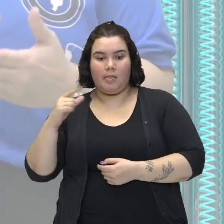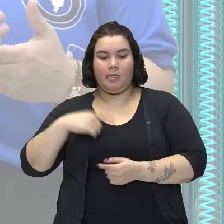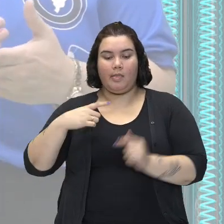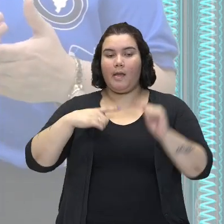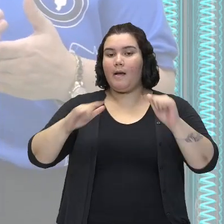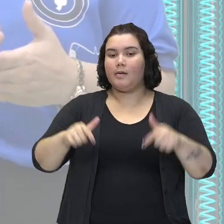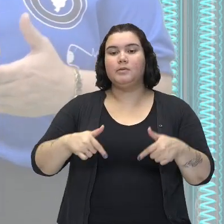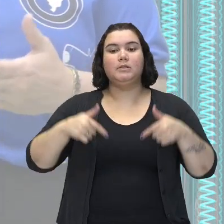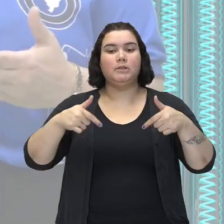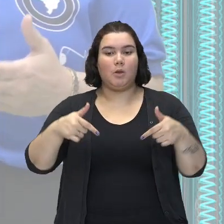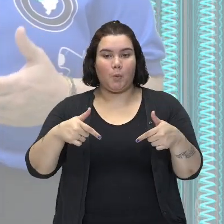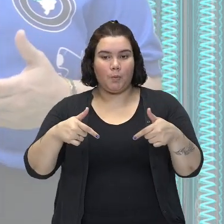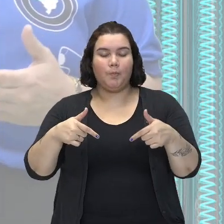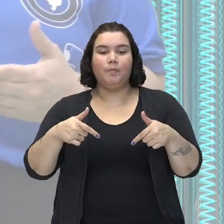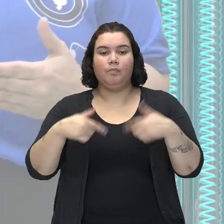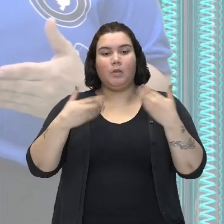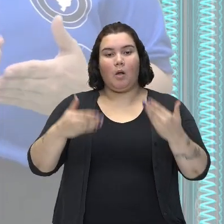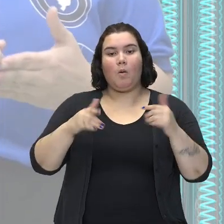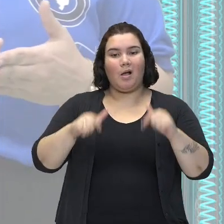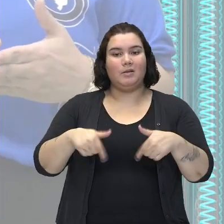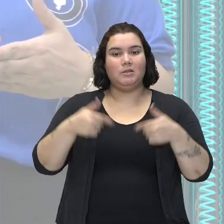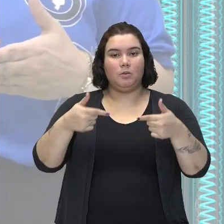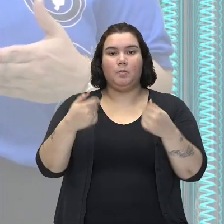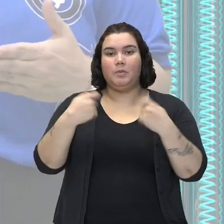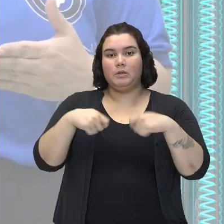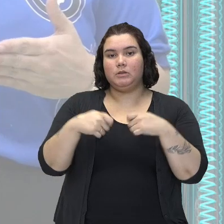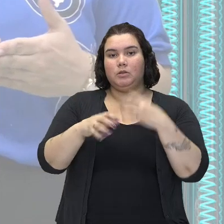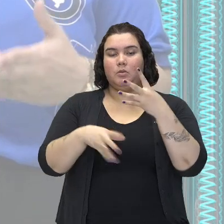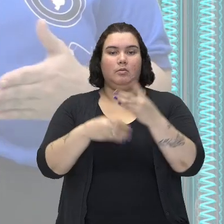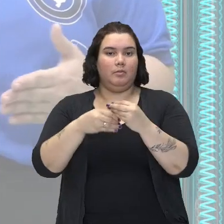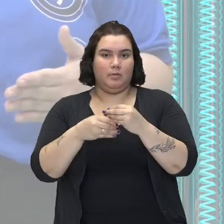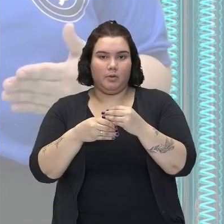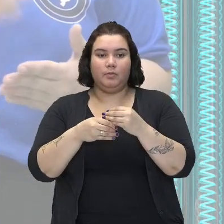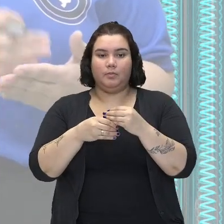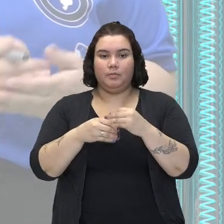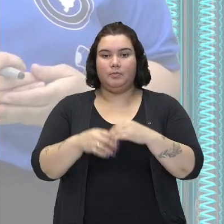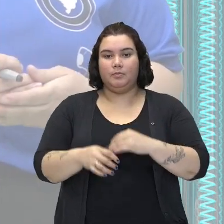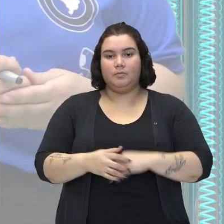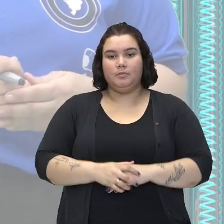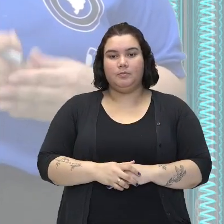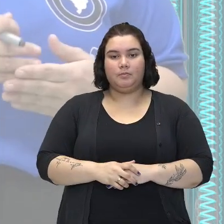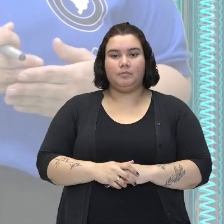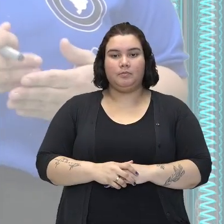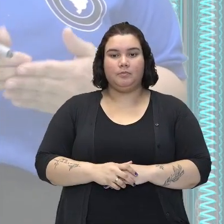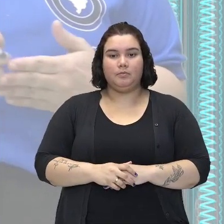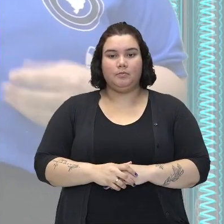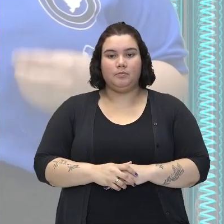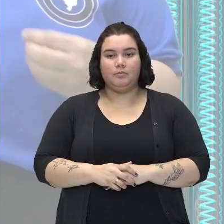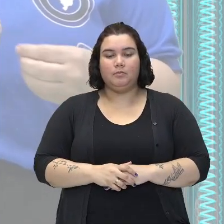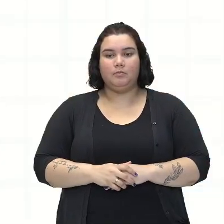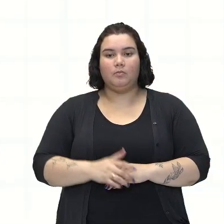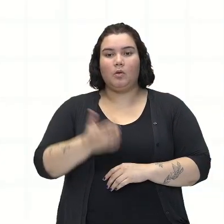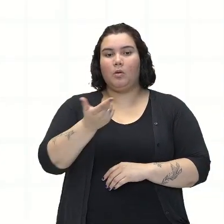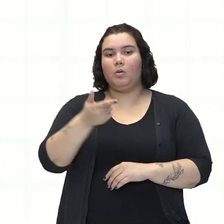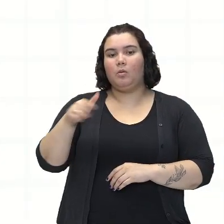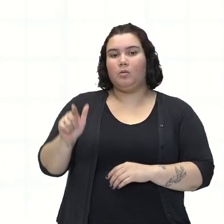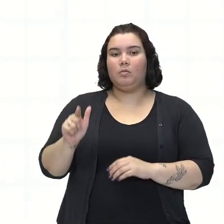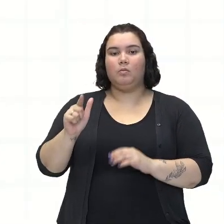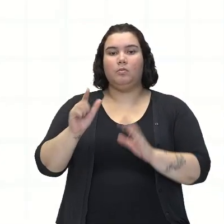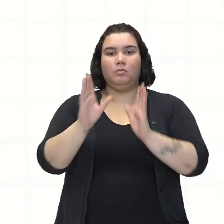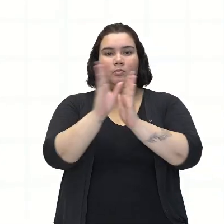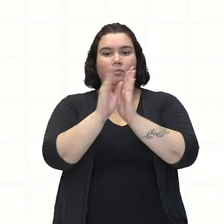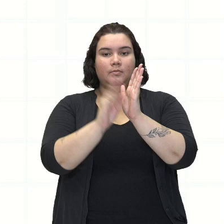ação, puxar, precisa de um complemento, certo? Vamos ao próximo conteúdo